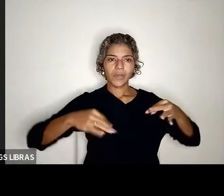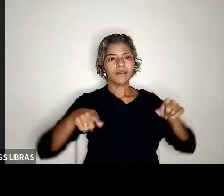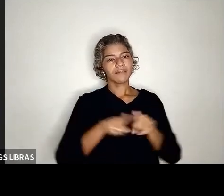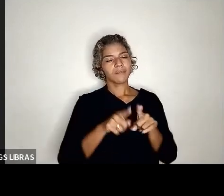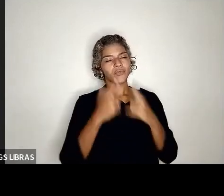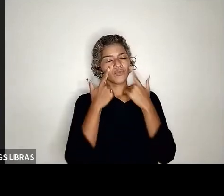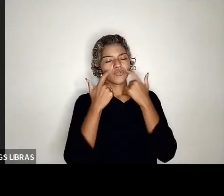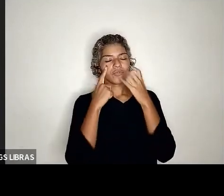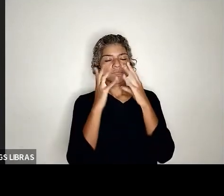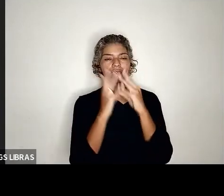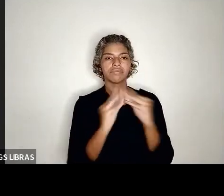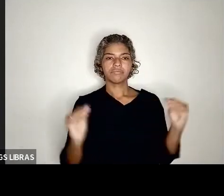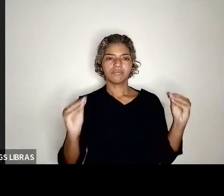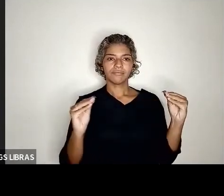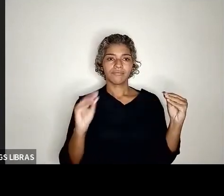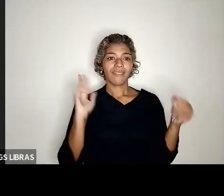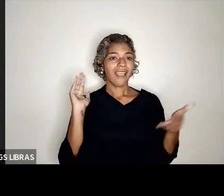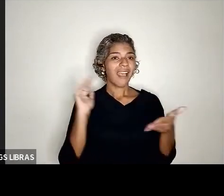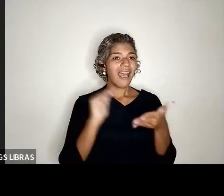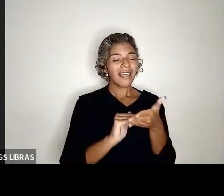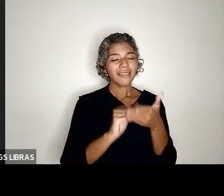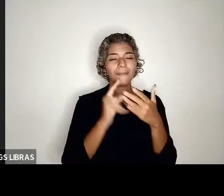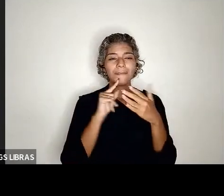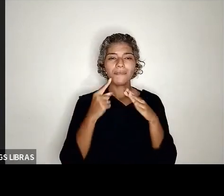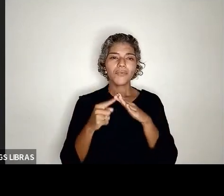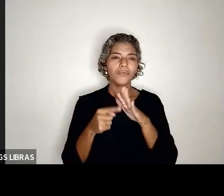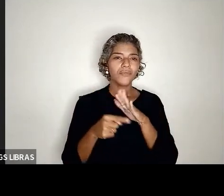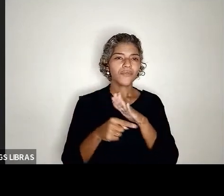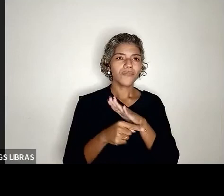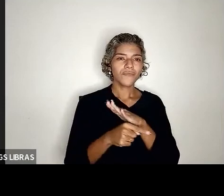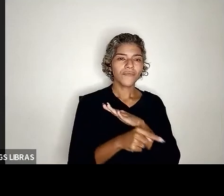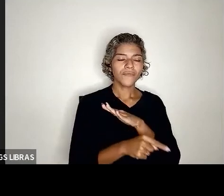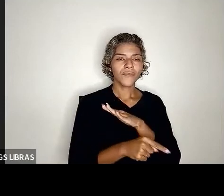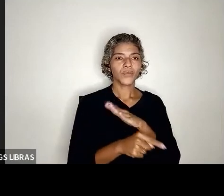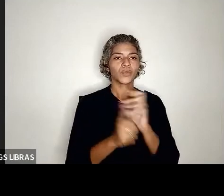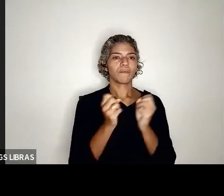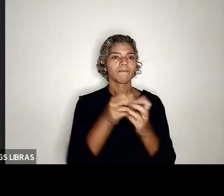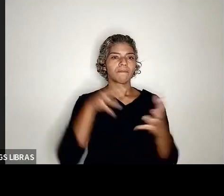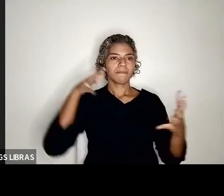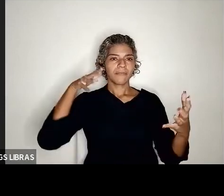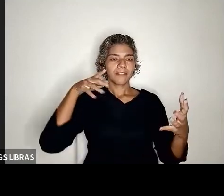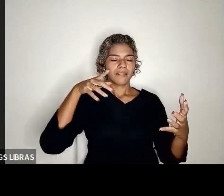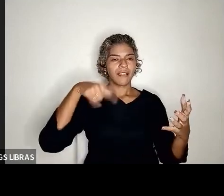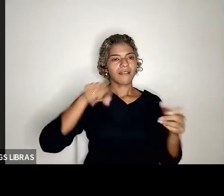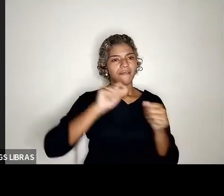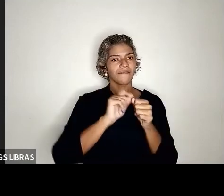os mais profundos dos milagres de tua essência.